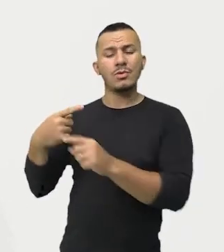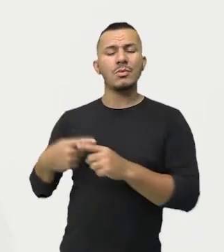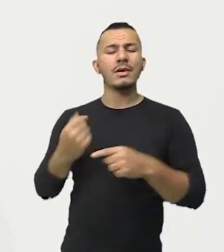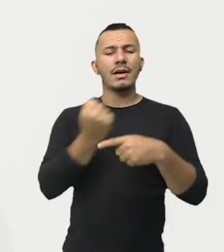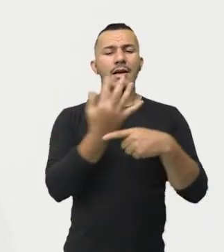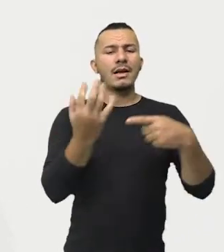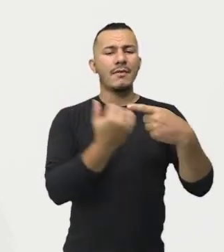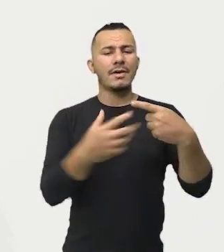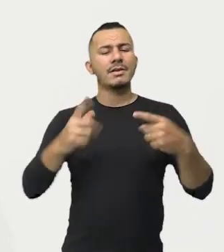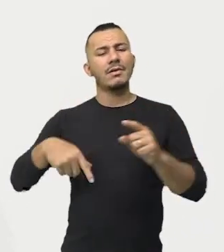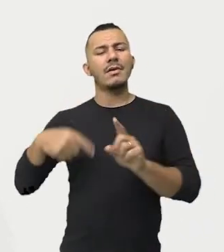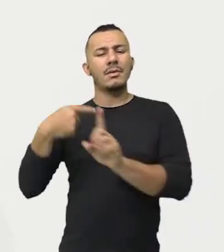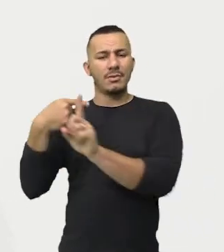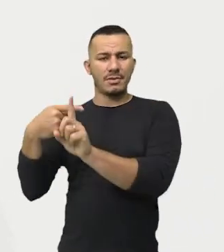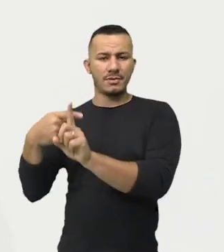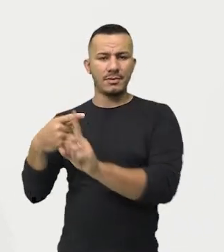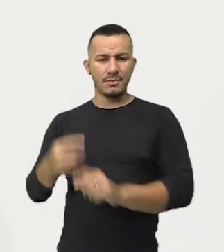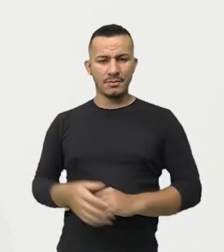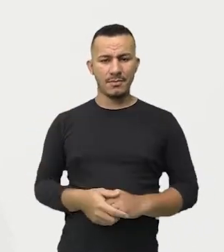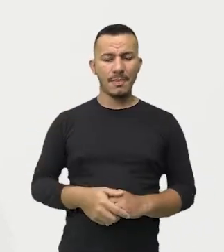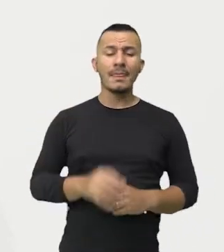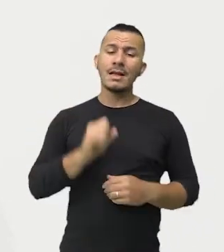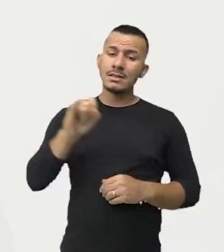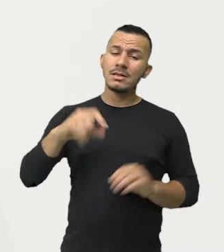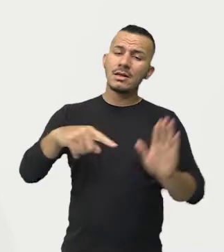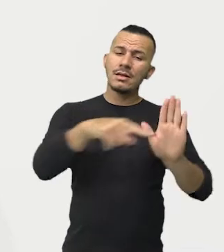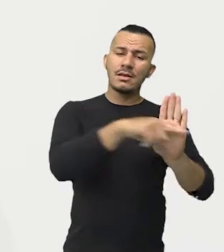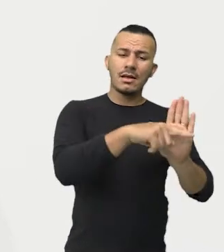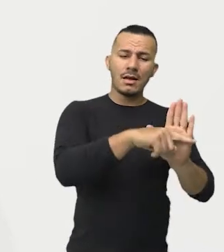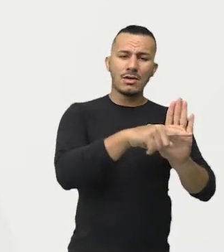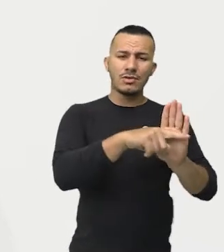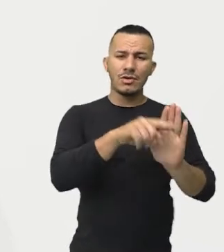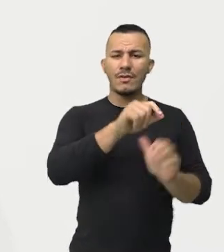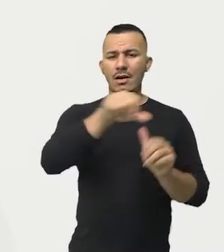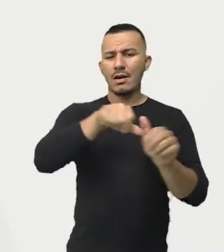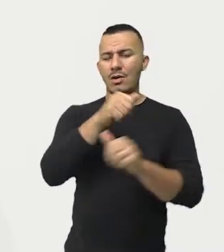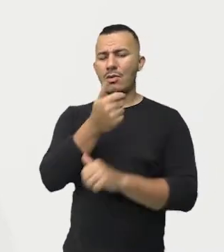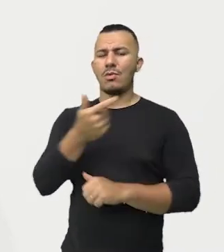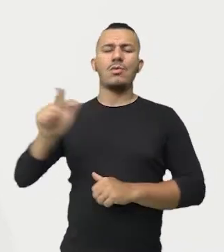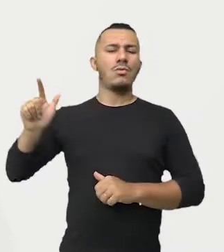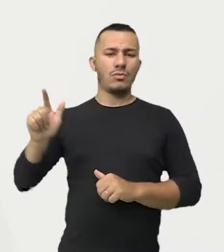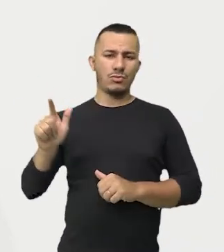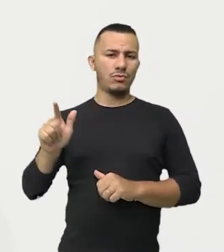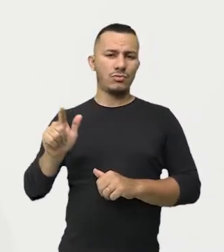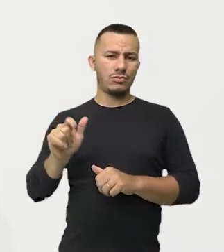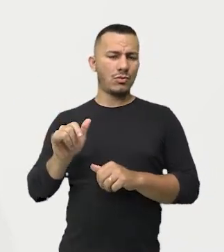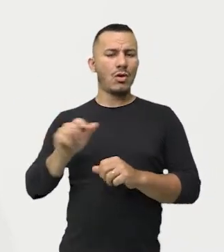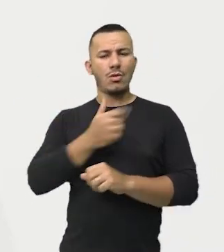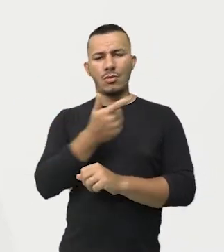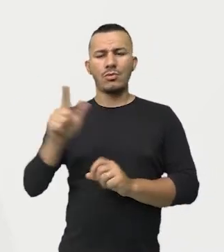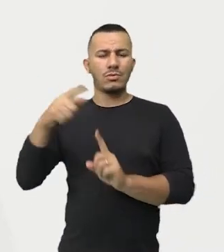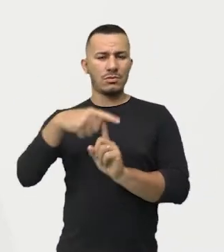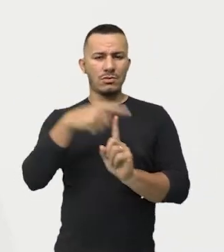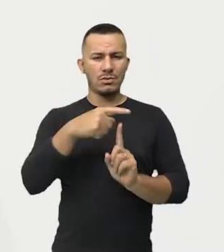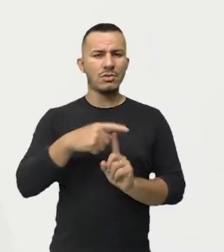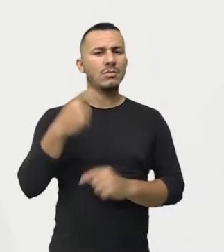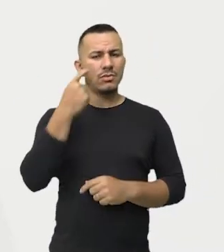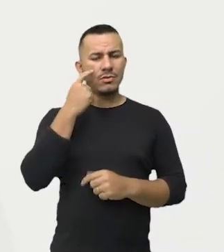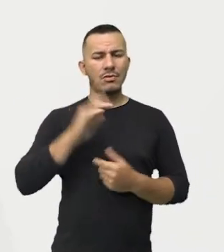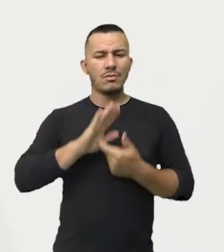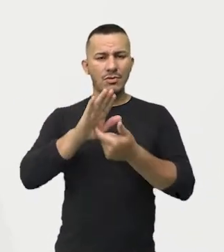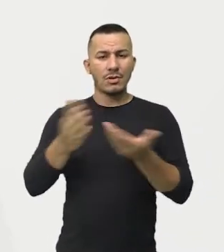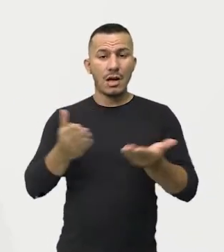é positiva. Se for negativa, seria uma outra situação que a gente vai já ver agora quando a fração